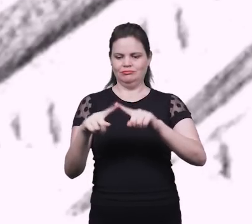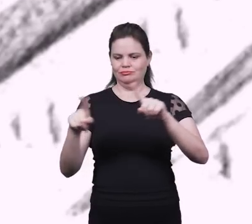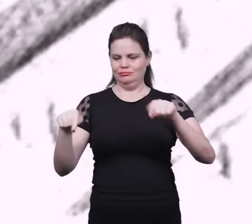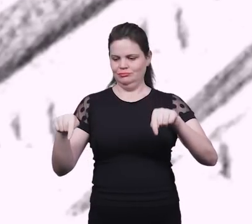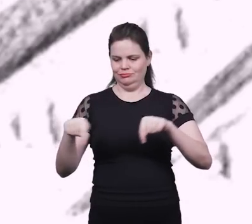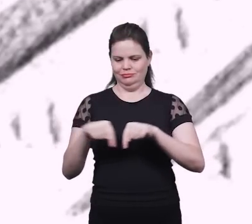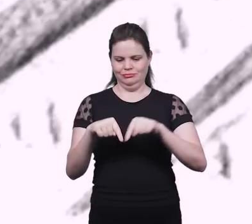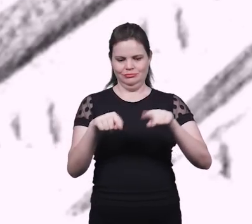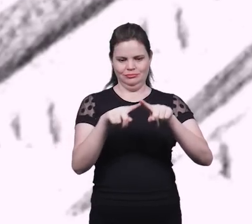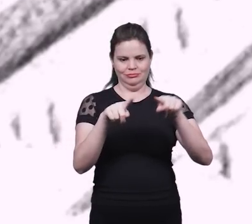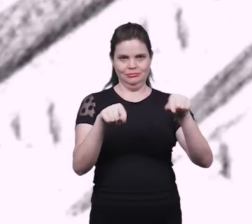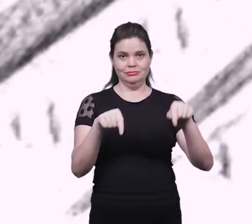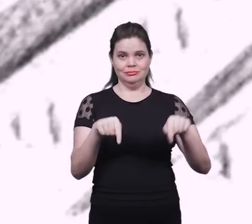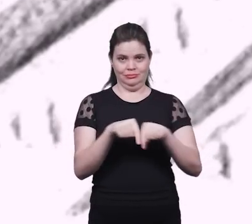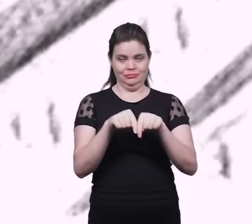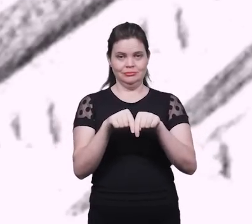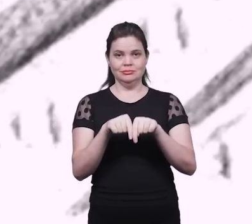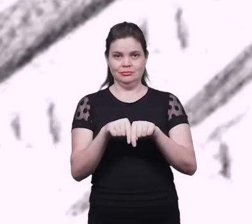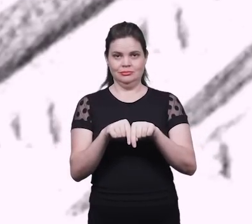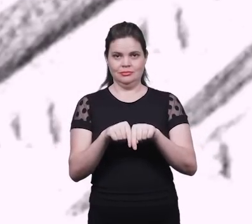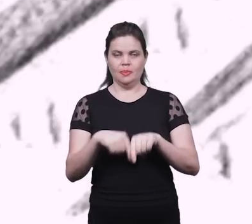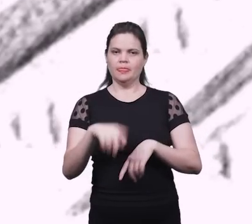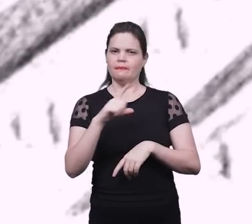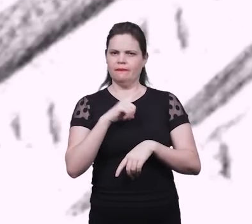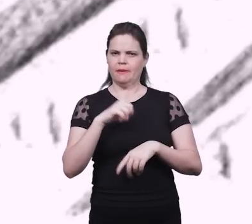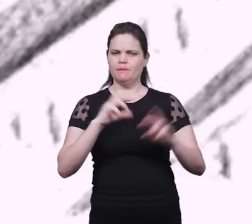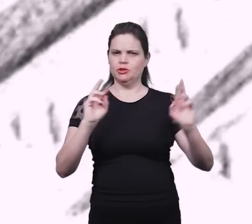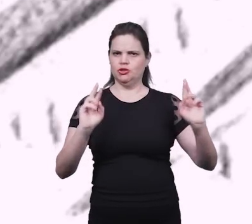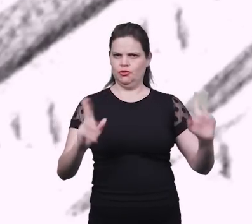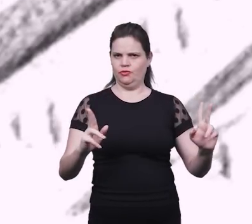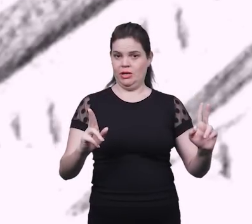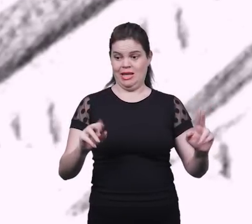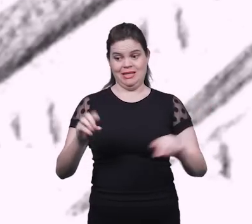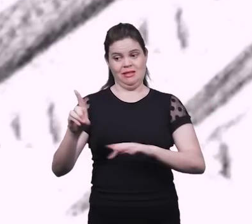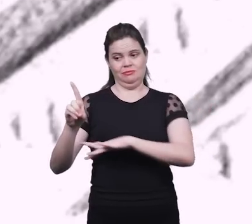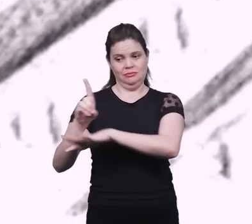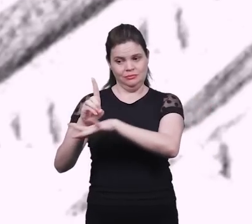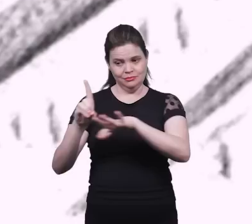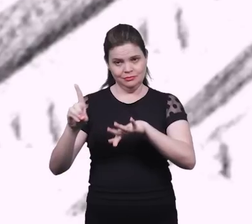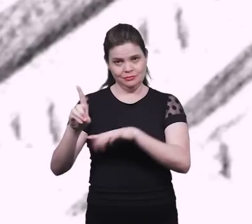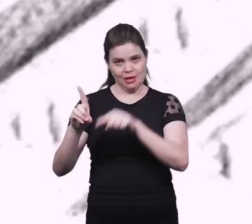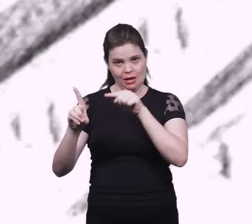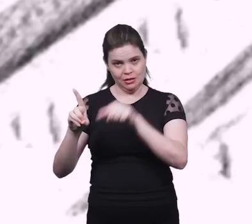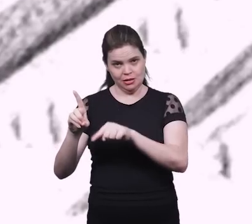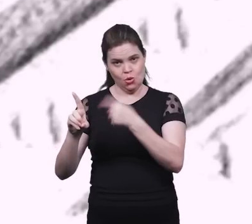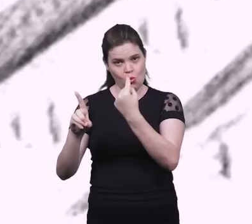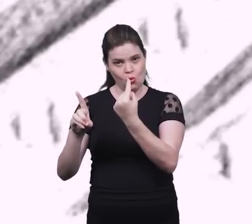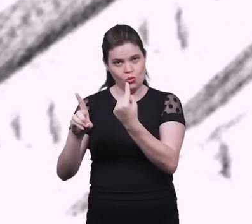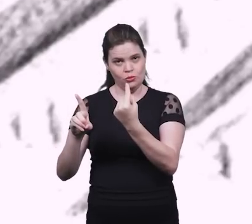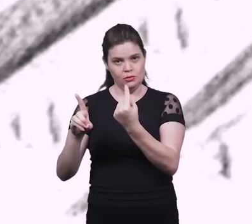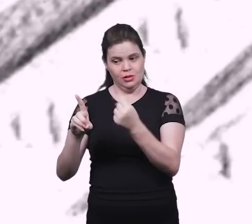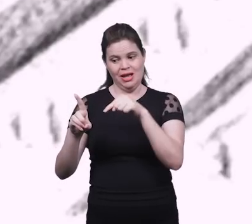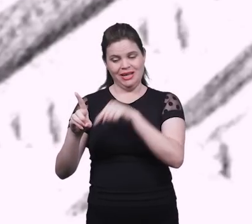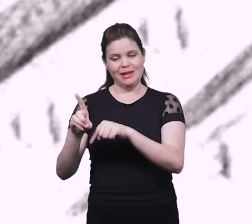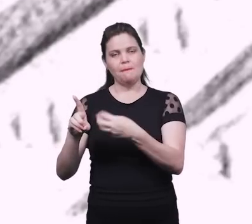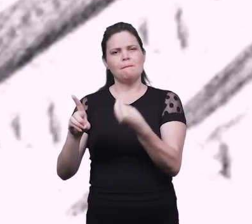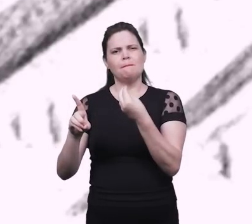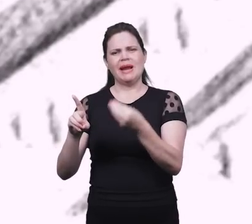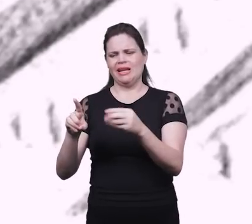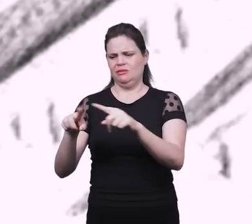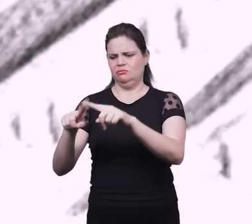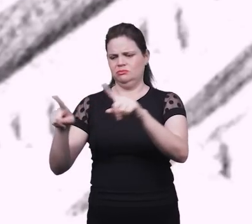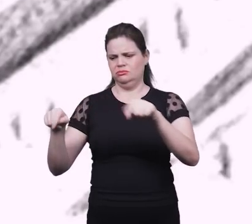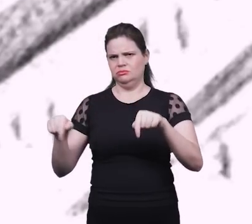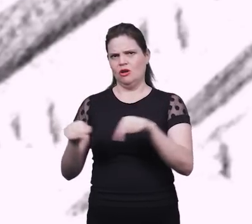eram dois tanques, tem uma diferença entre o tanque Siloé e o tanque de Betesda. O tanque de Betesda era de água da